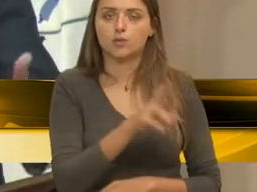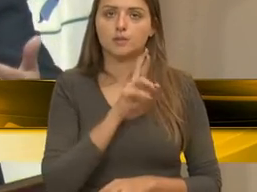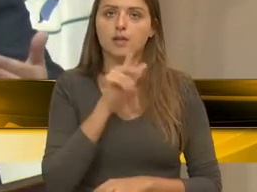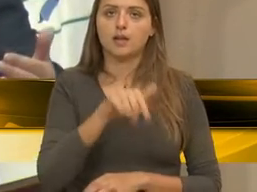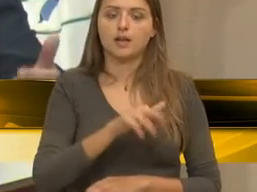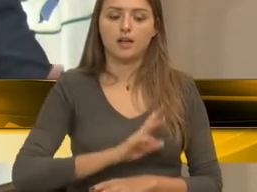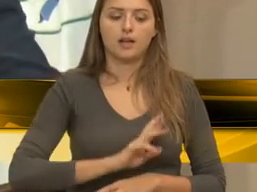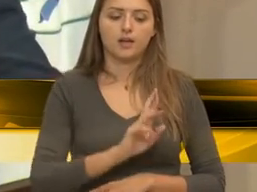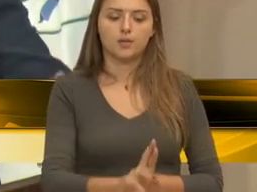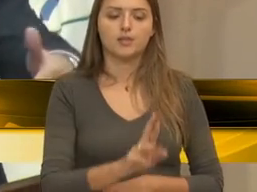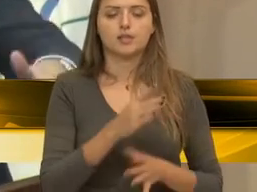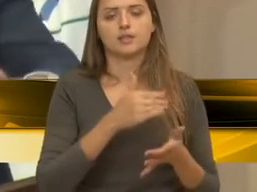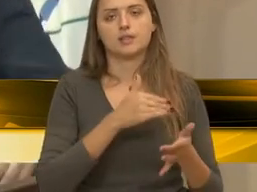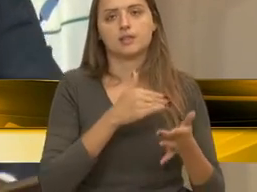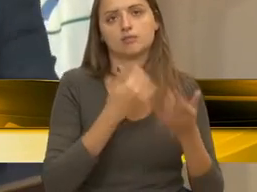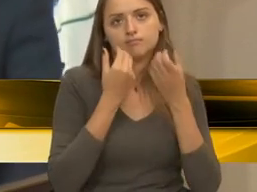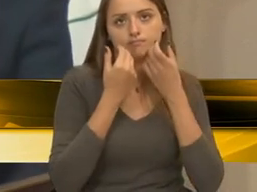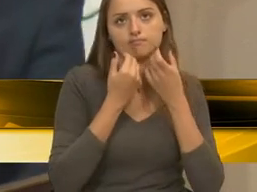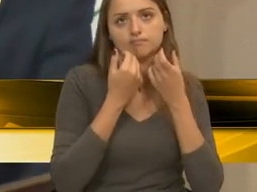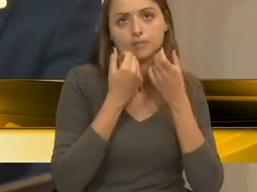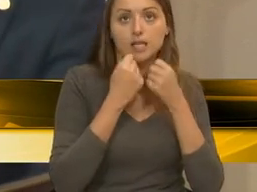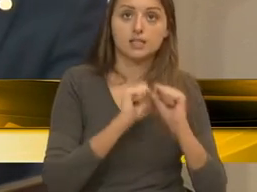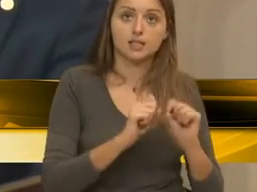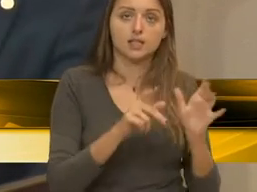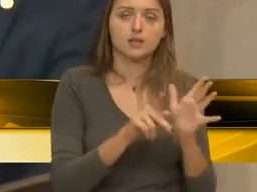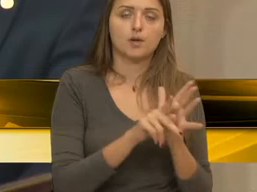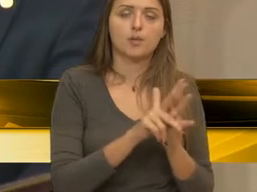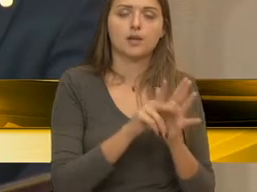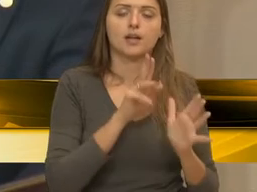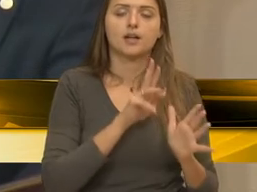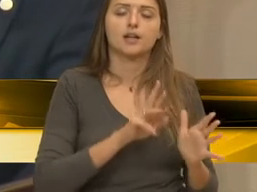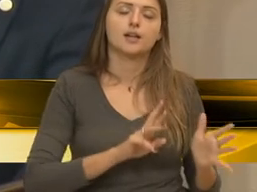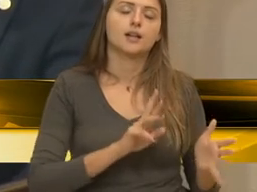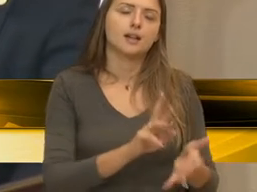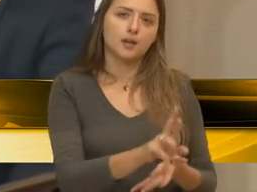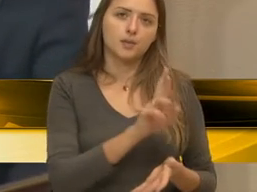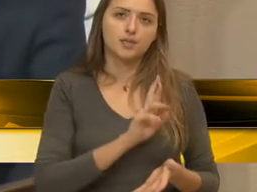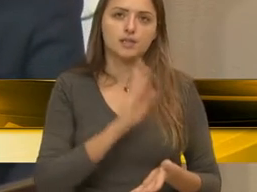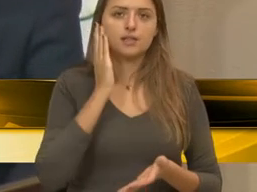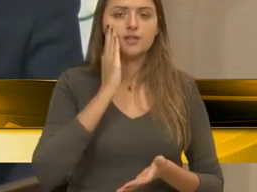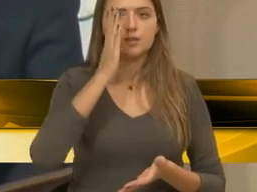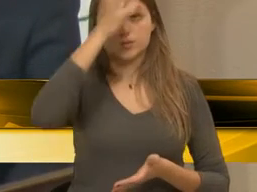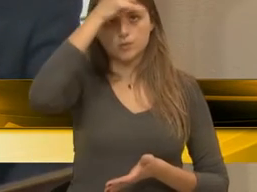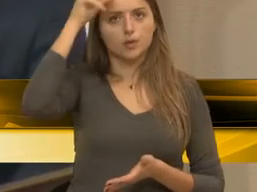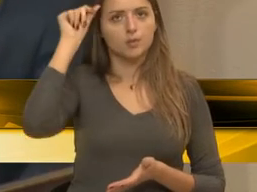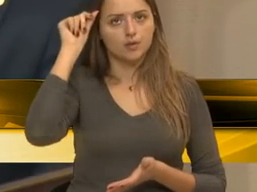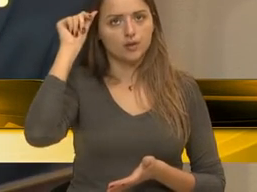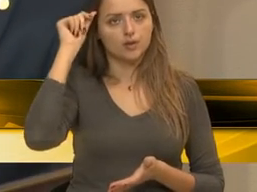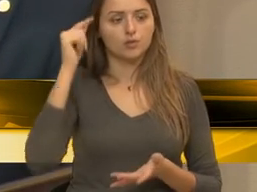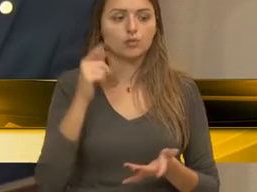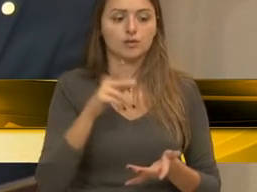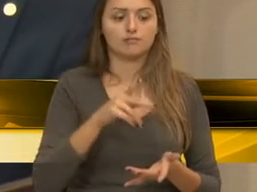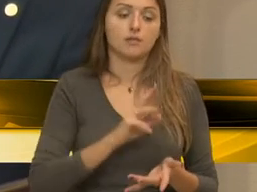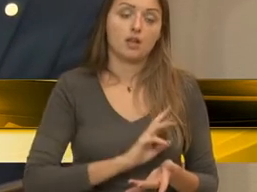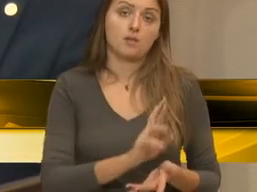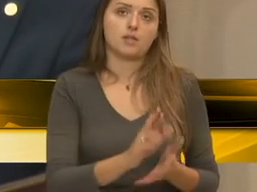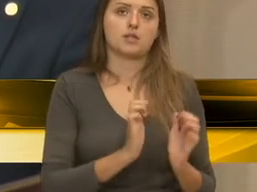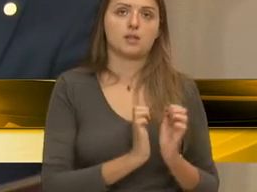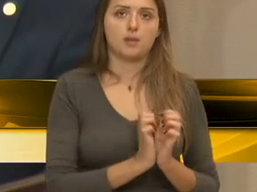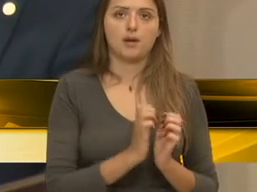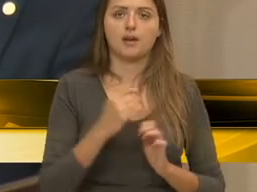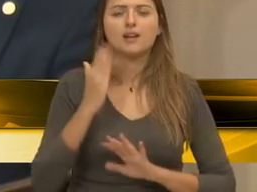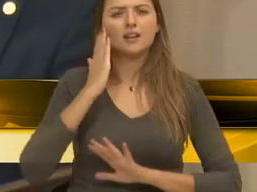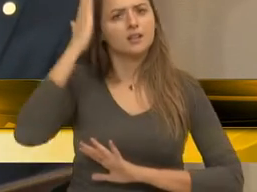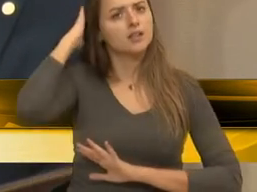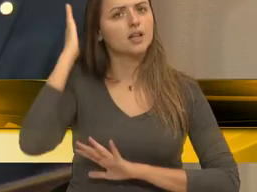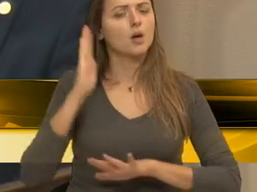poder executivo, nesse caso aqui da PAI. Então, por favor, senhor prefeito, um pouco mais de